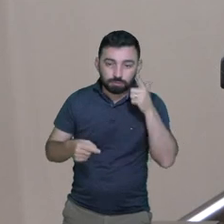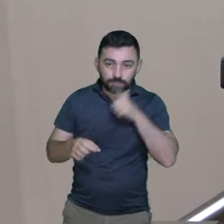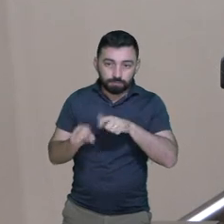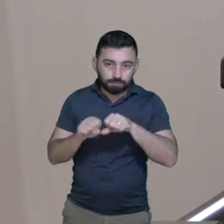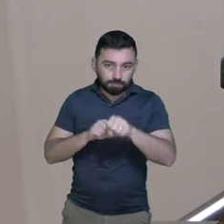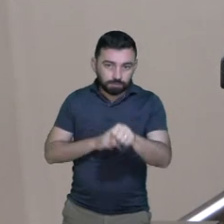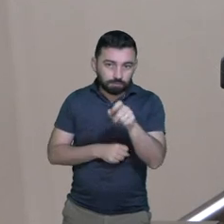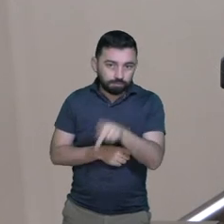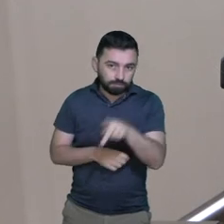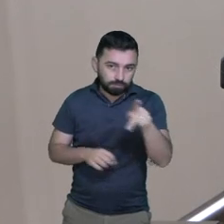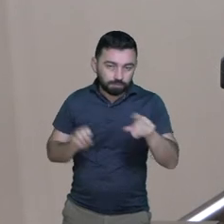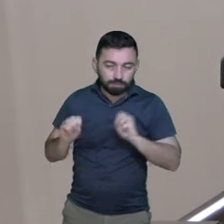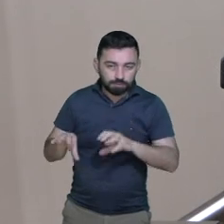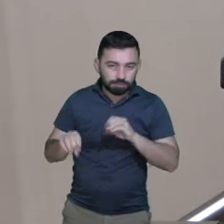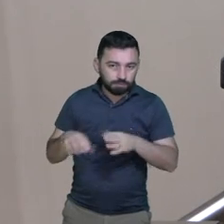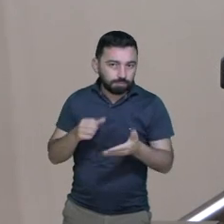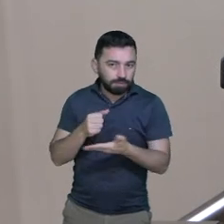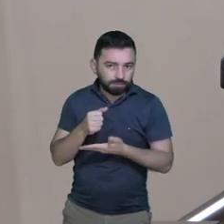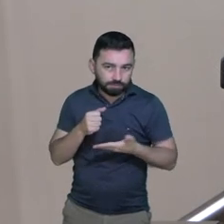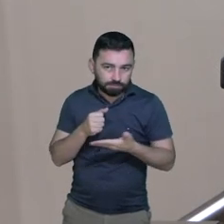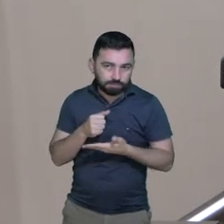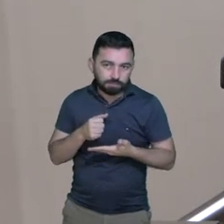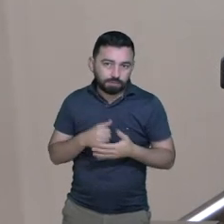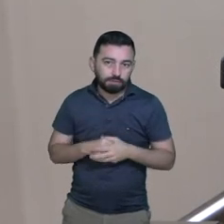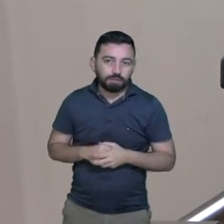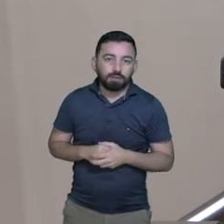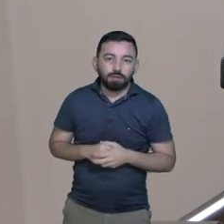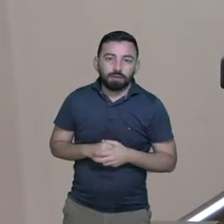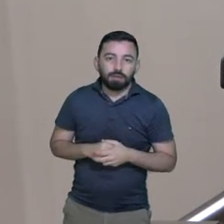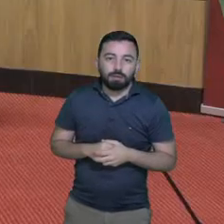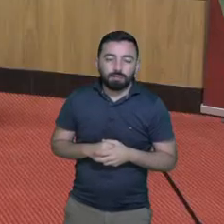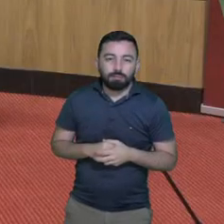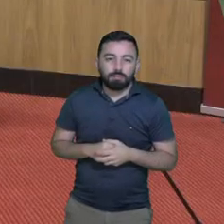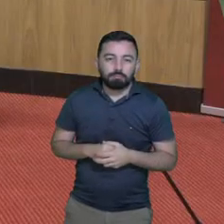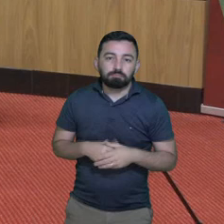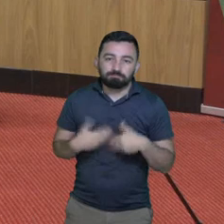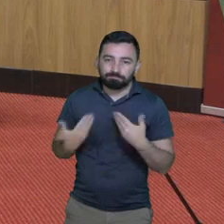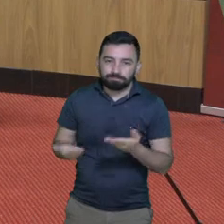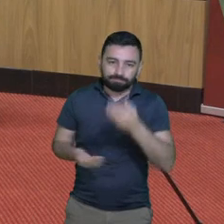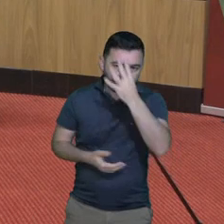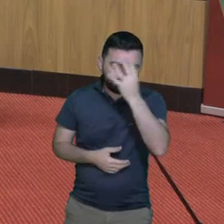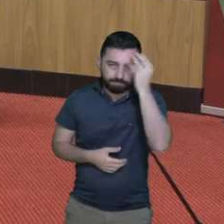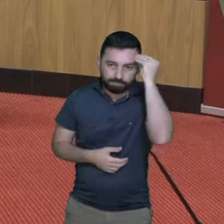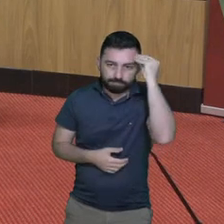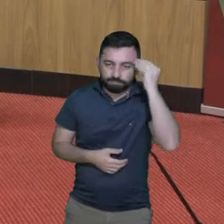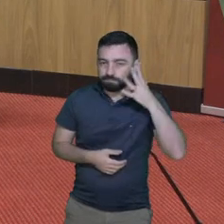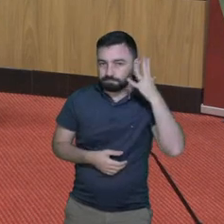de Educação Básica tem a palavra deputada Luciane